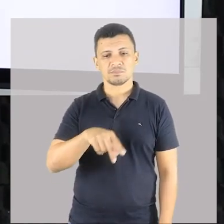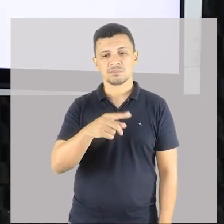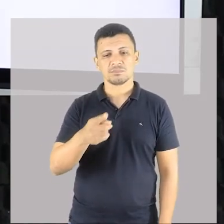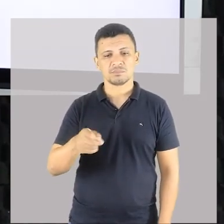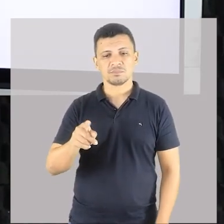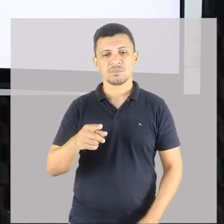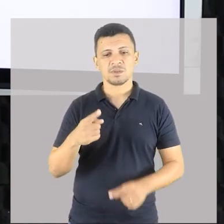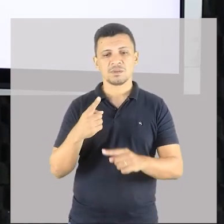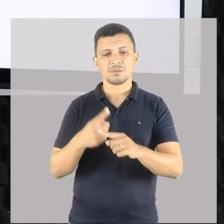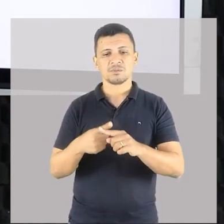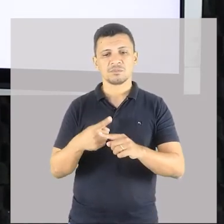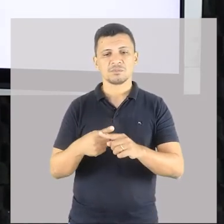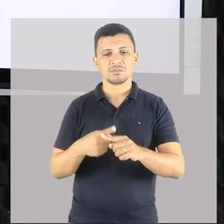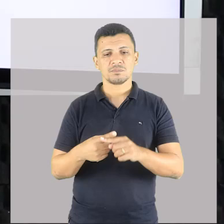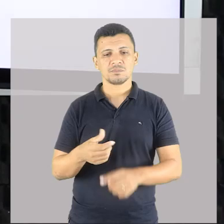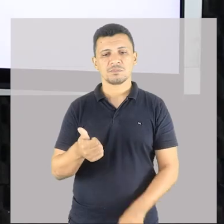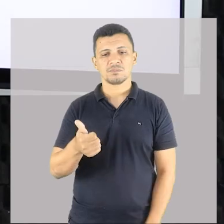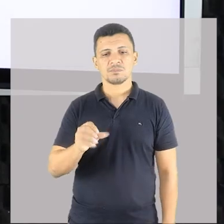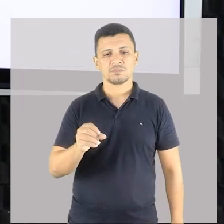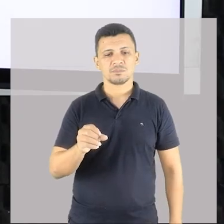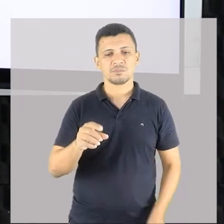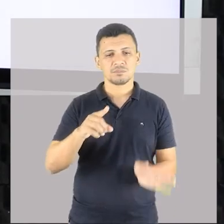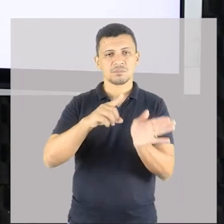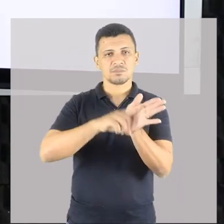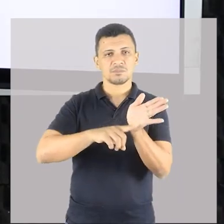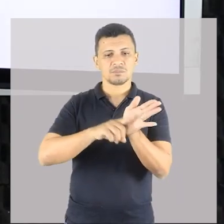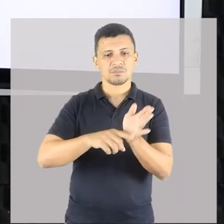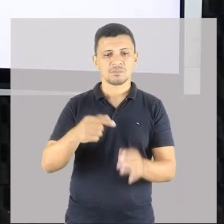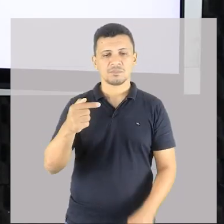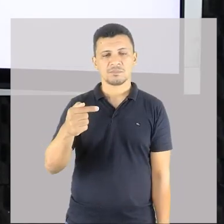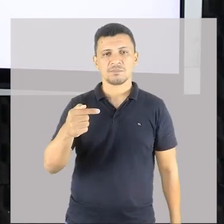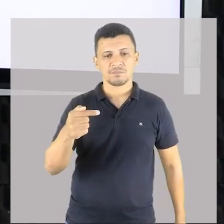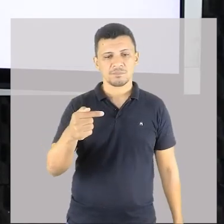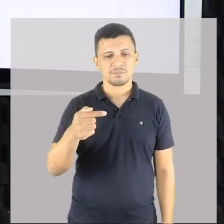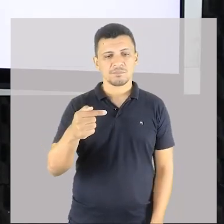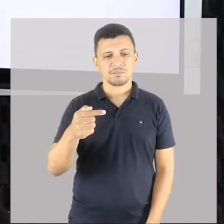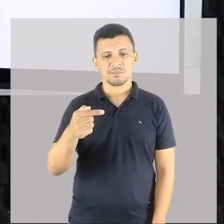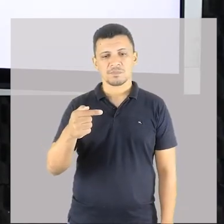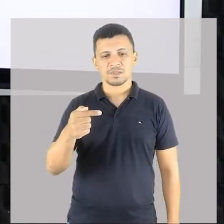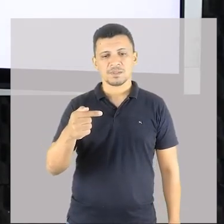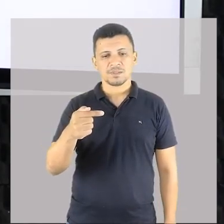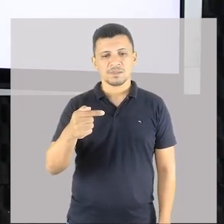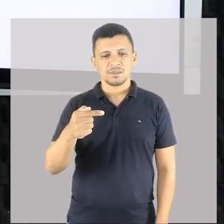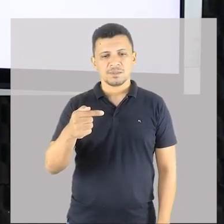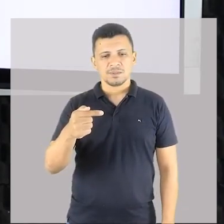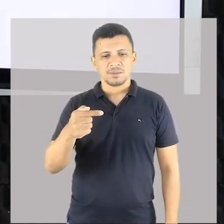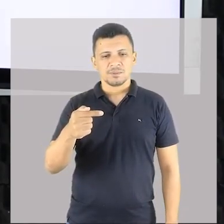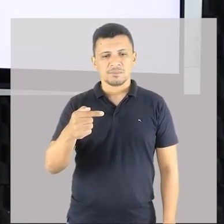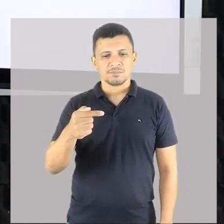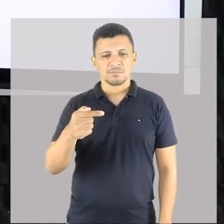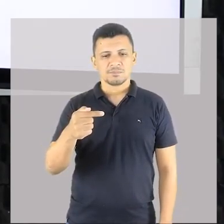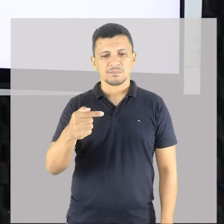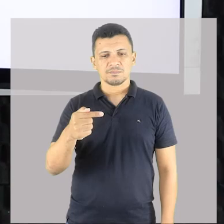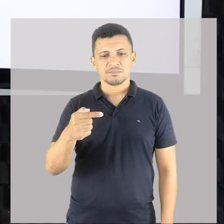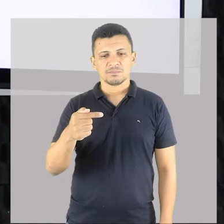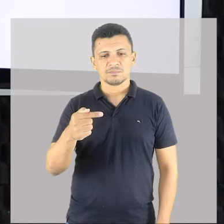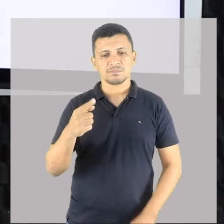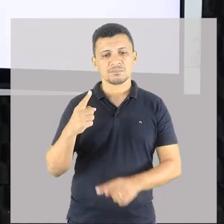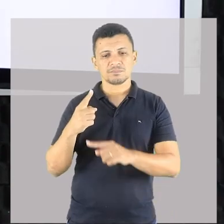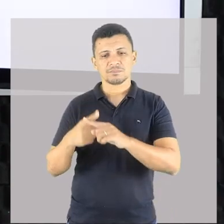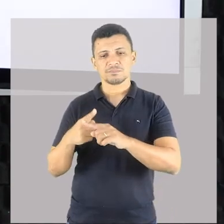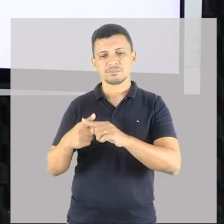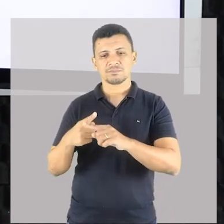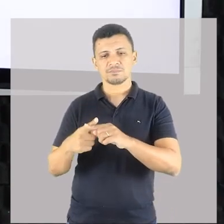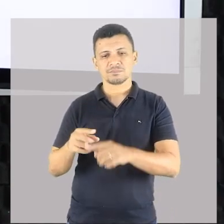vezes 10 elevado a menos 7, que é a permeabilidade magnética do meio. Intensidade da corrente